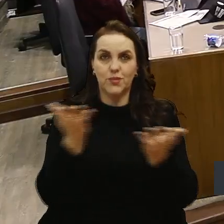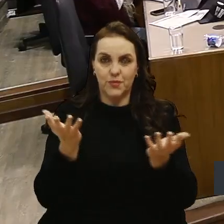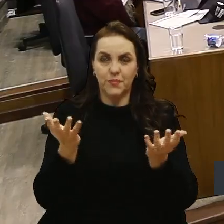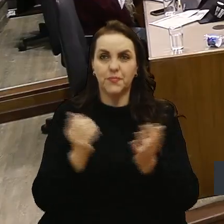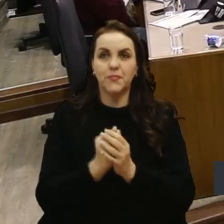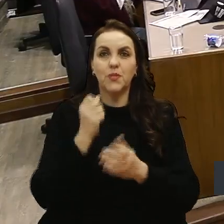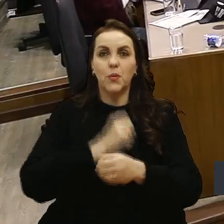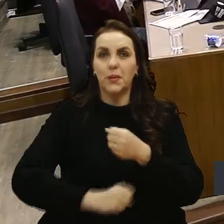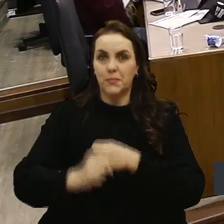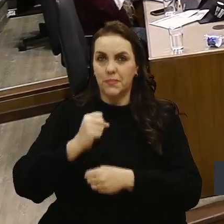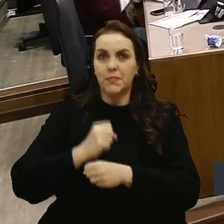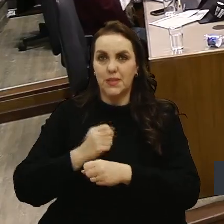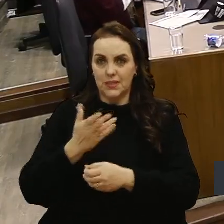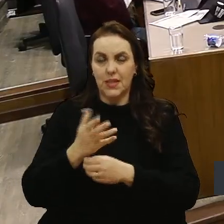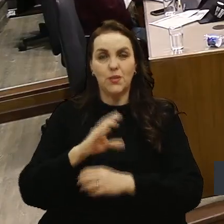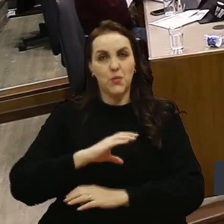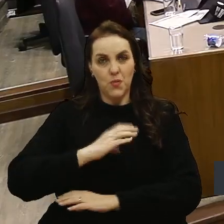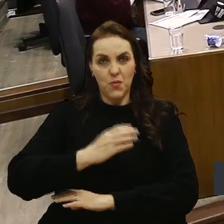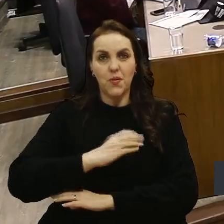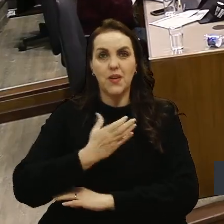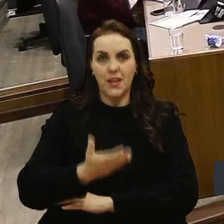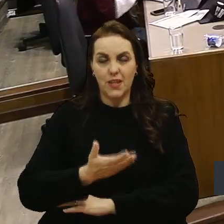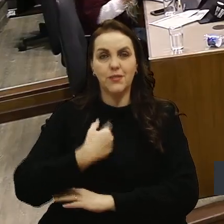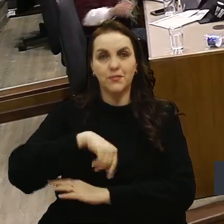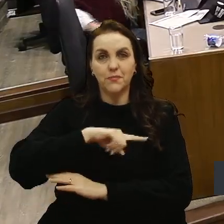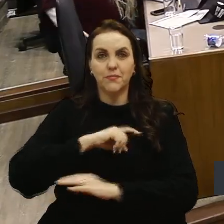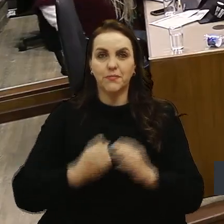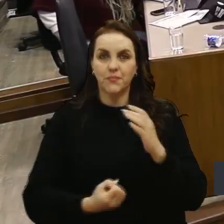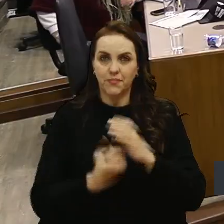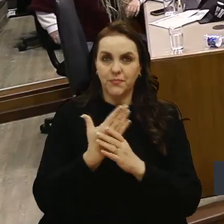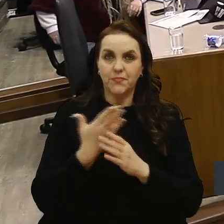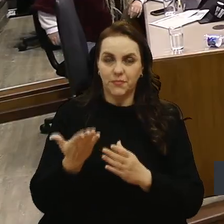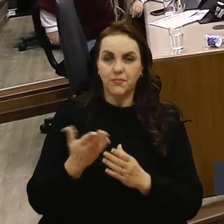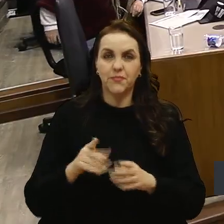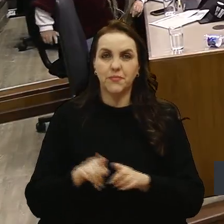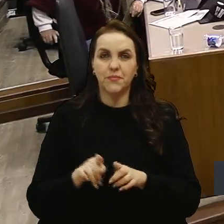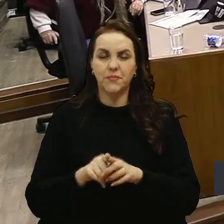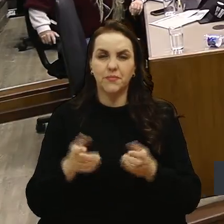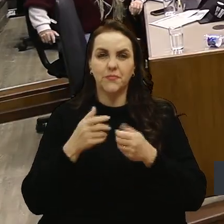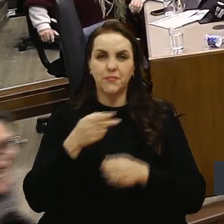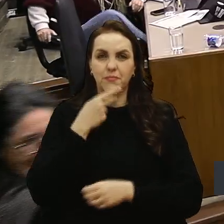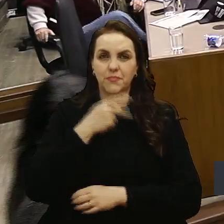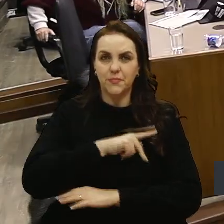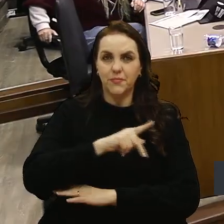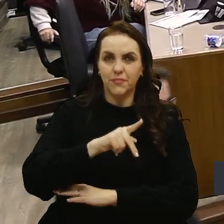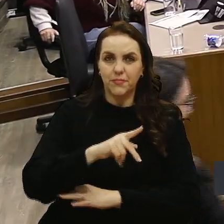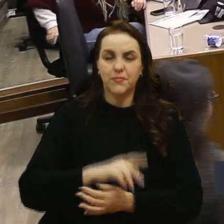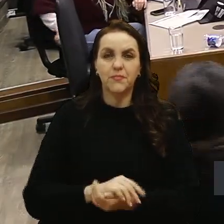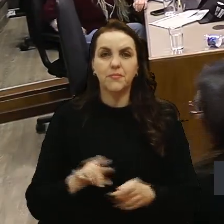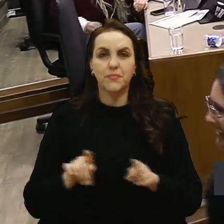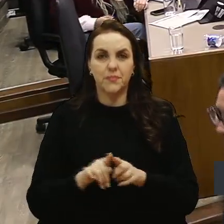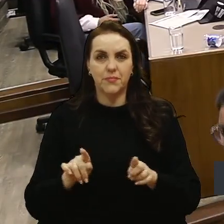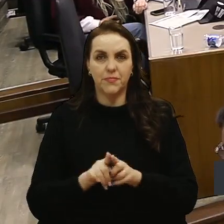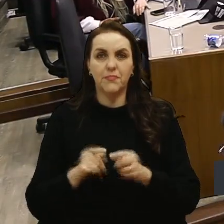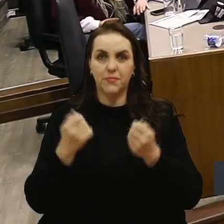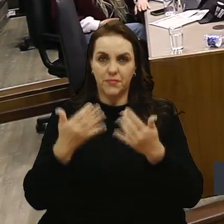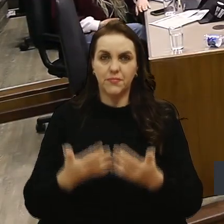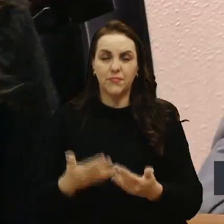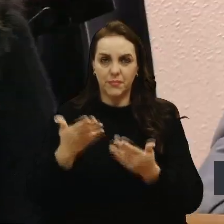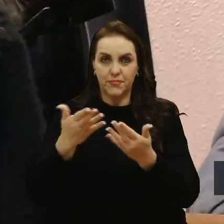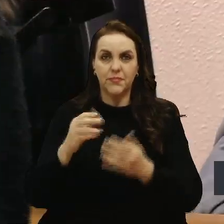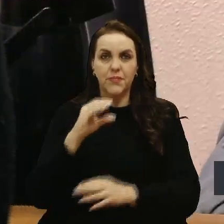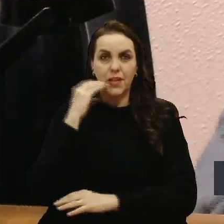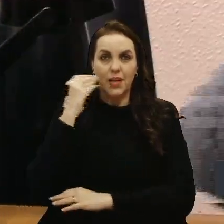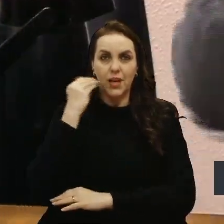O ano passado, com coragem, nós criamos, e já quero dizer, presidente, quero de antemão, Carol, que foi nossa